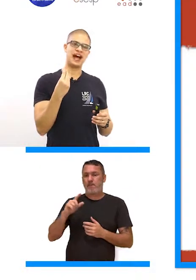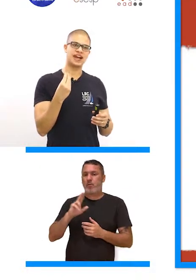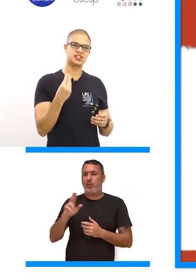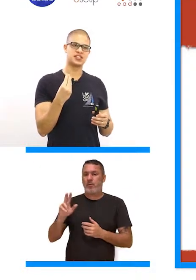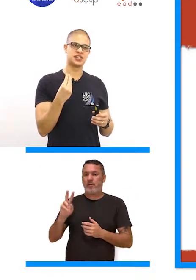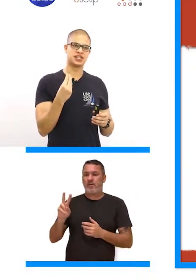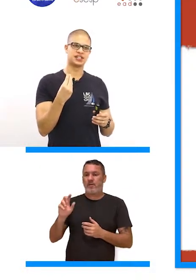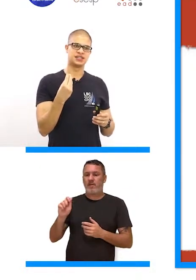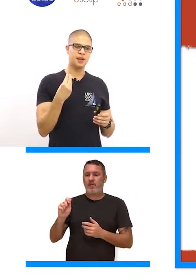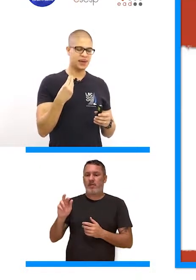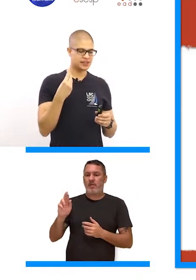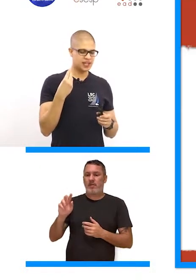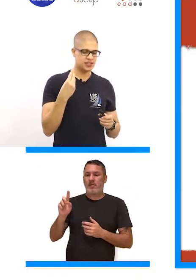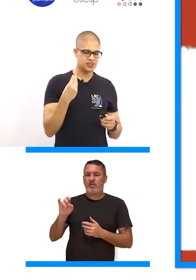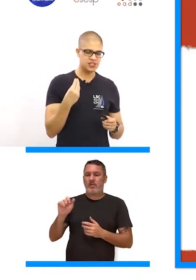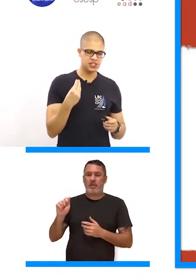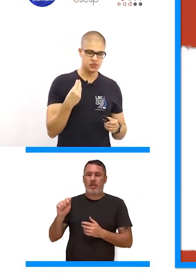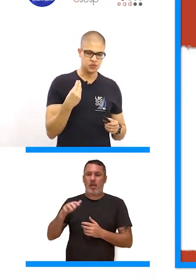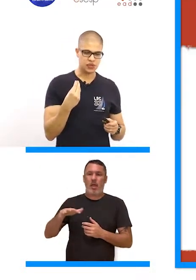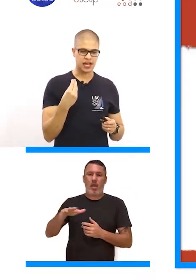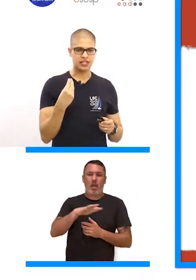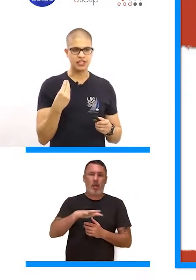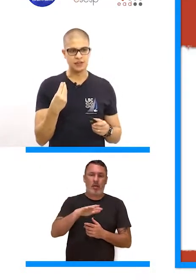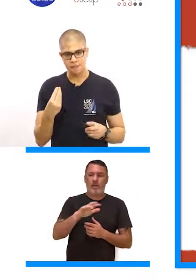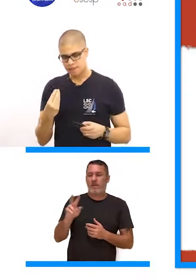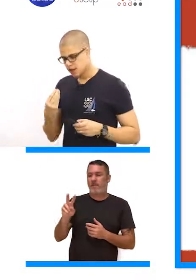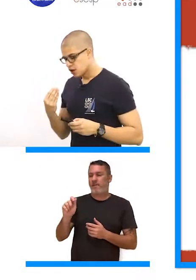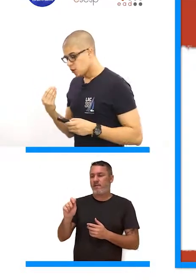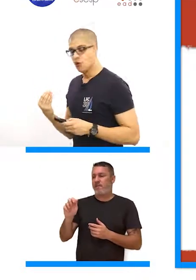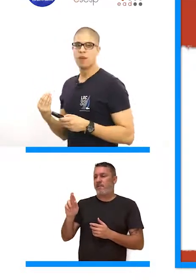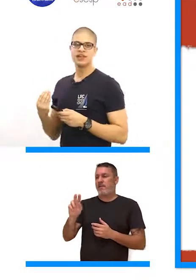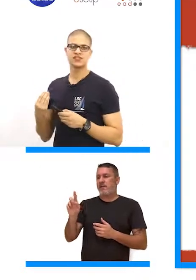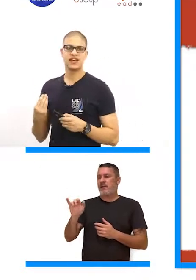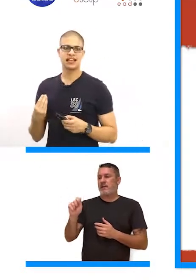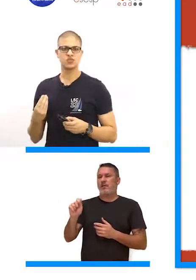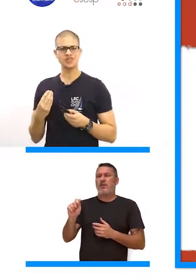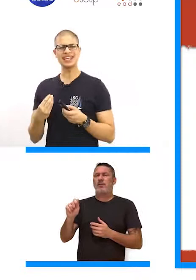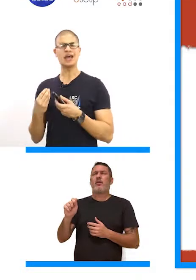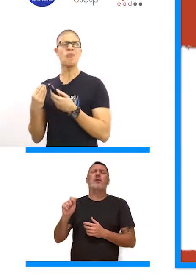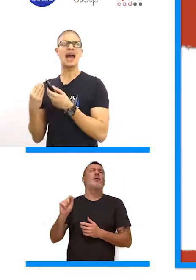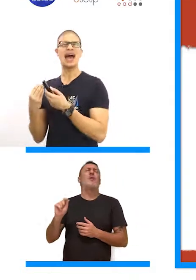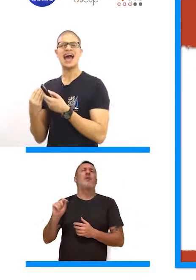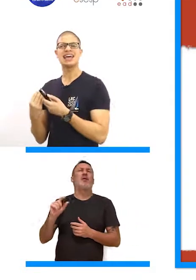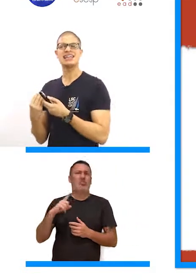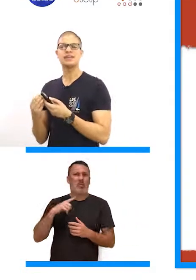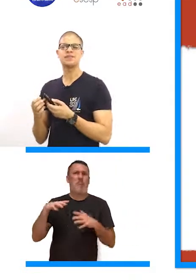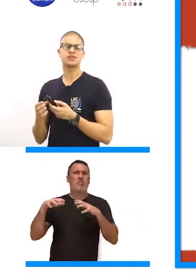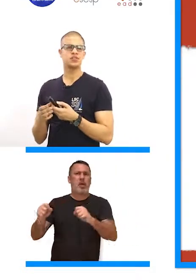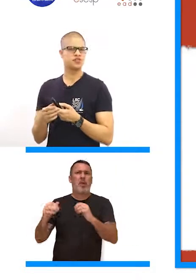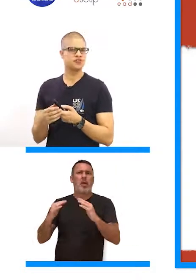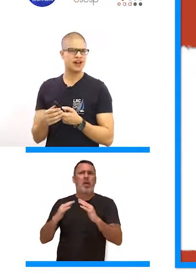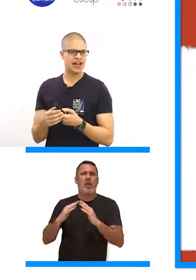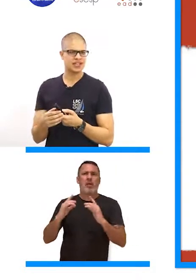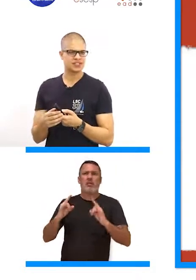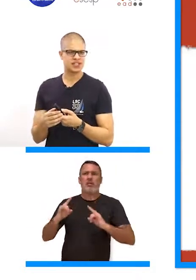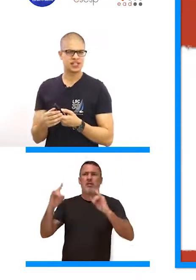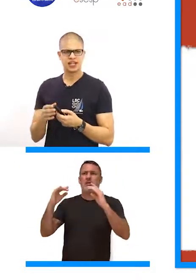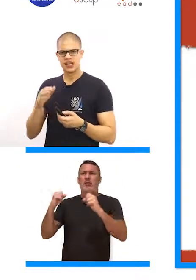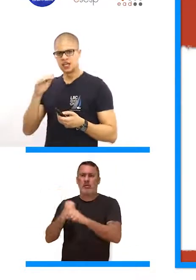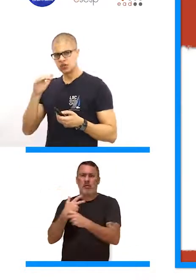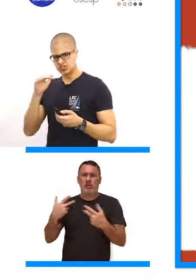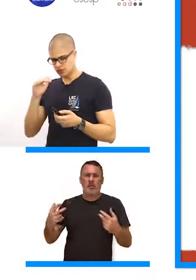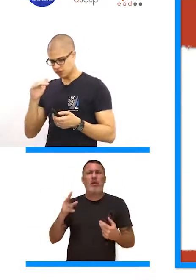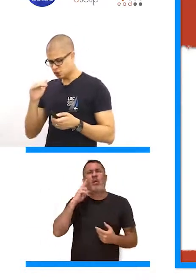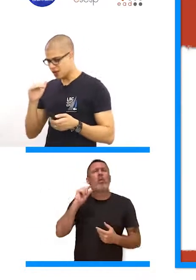de várzea também têm sido aí urbanizadas. O que é uma área de